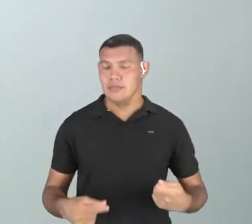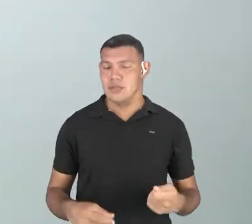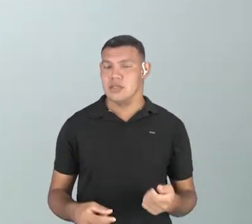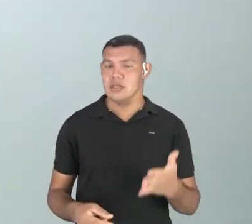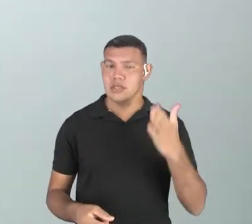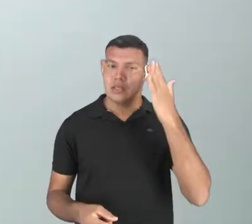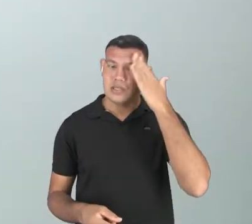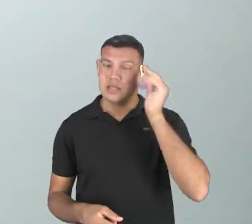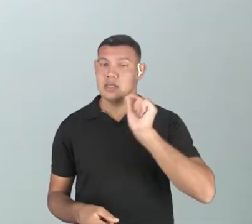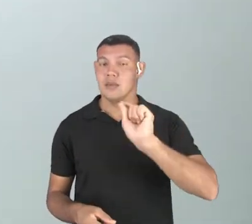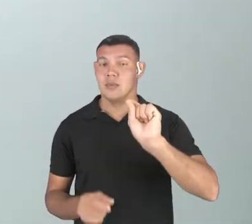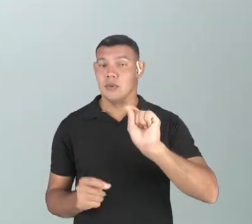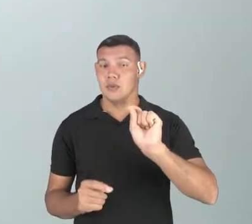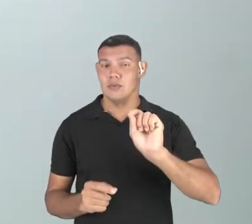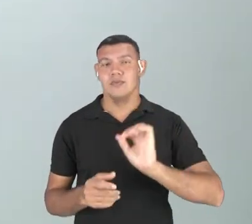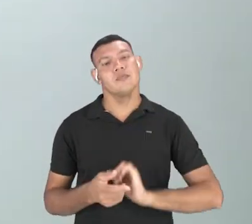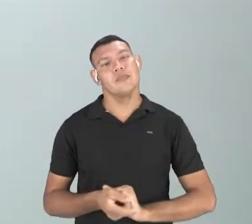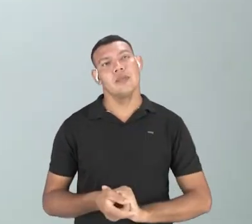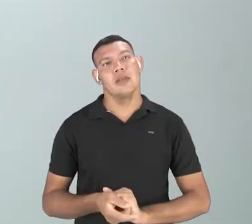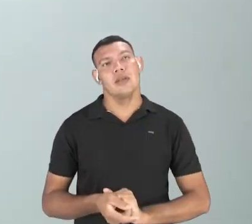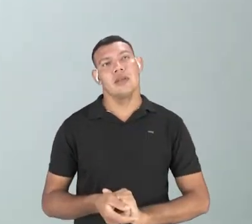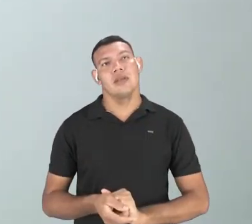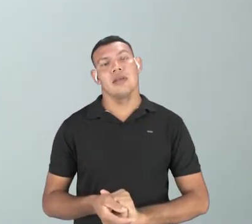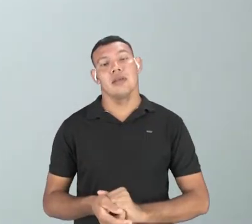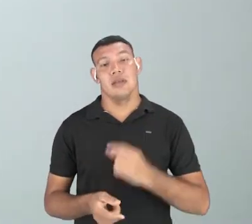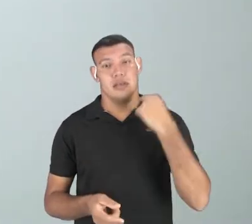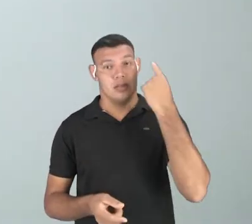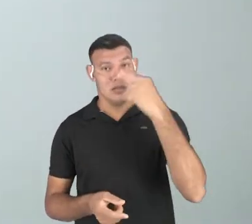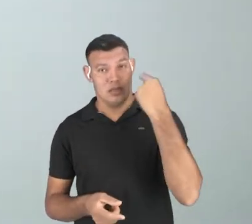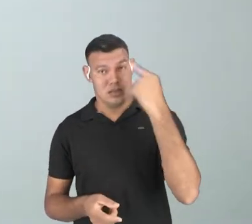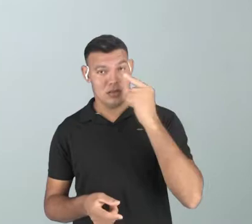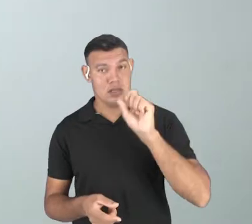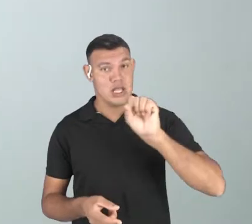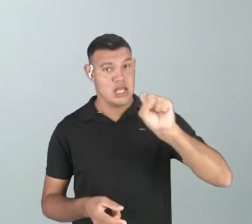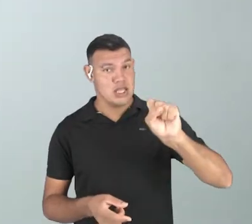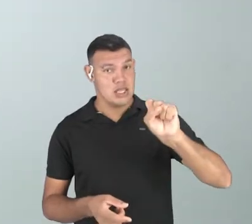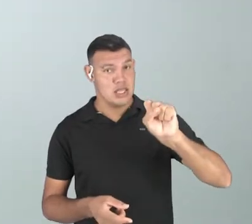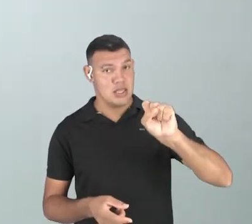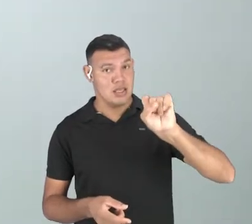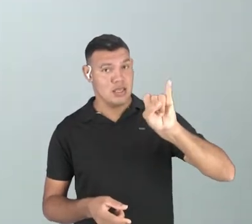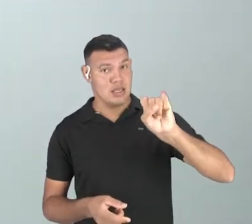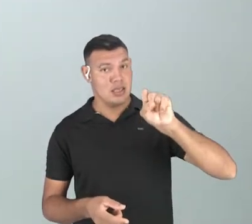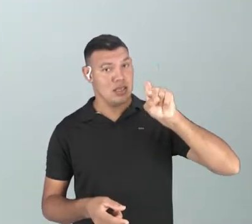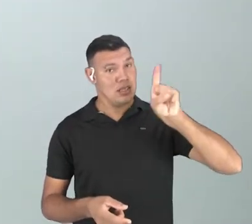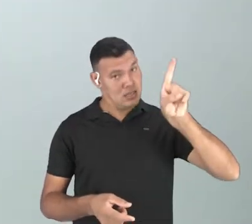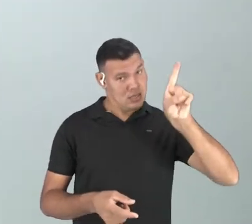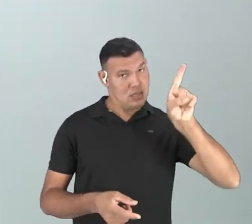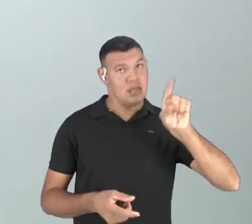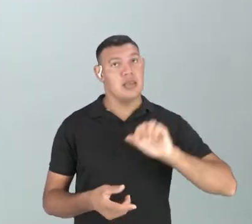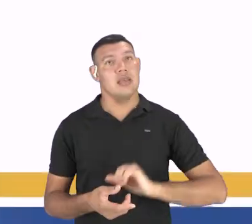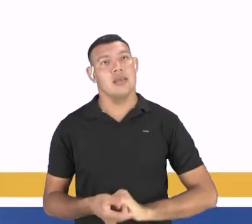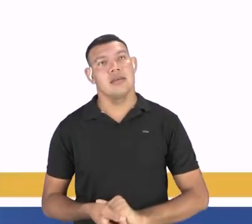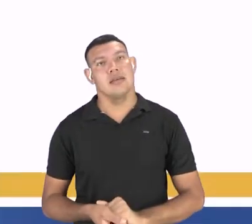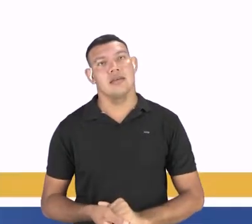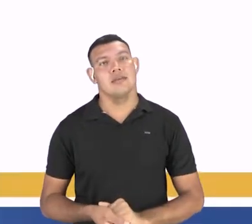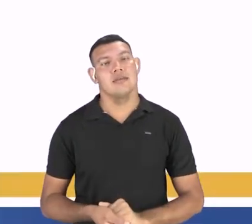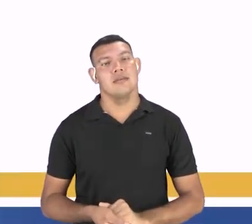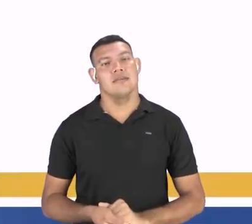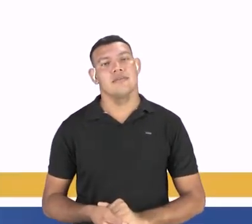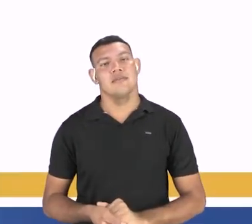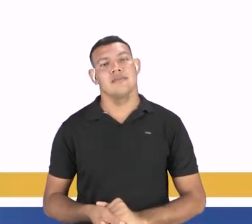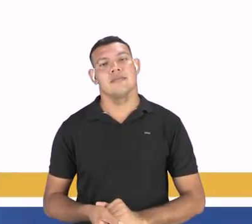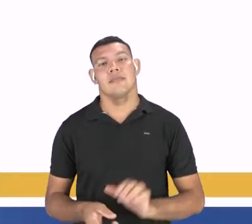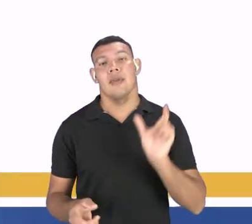si, S e o I. Porém, nós devemos saber que si e si